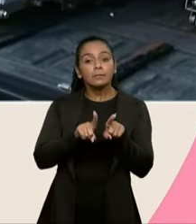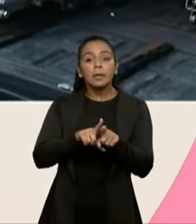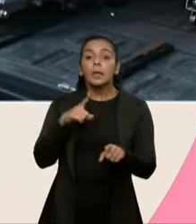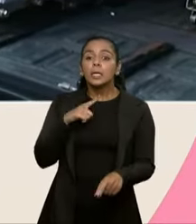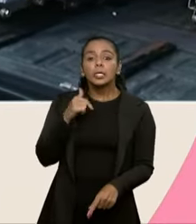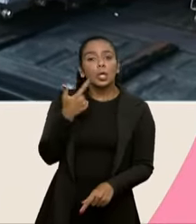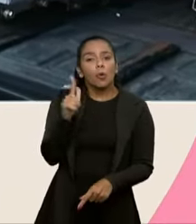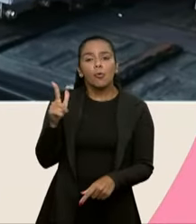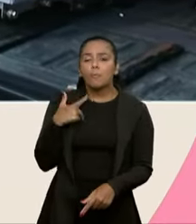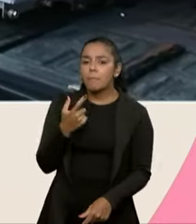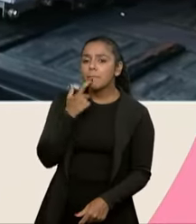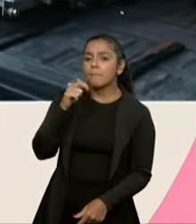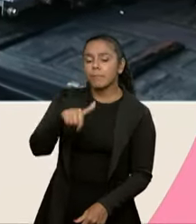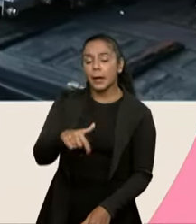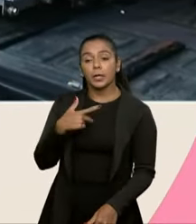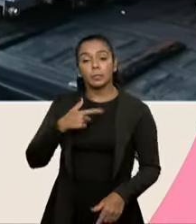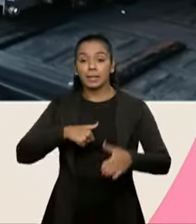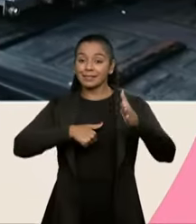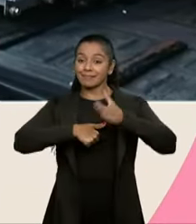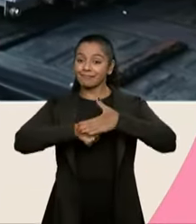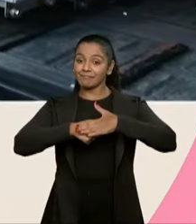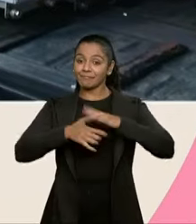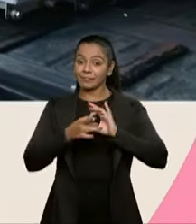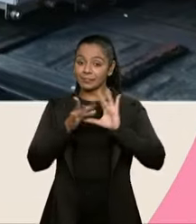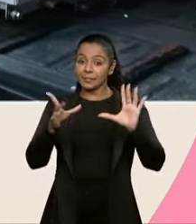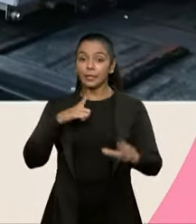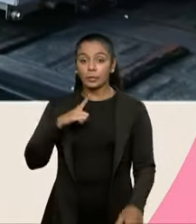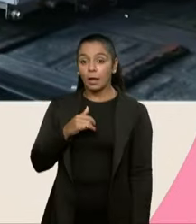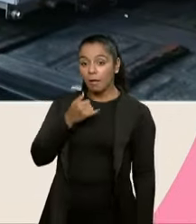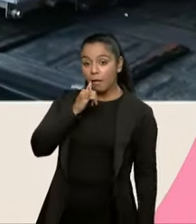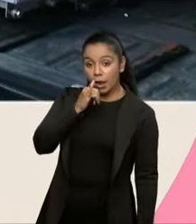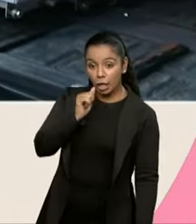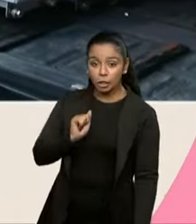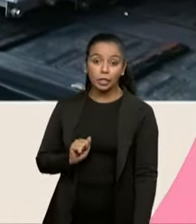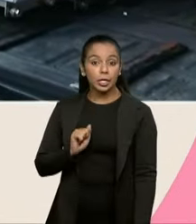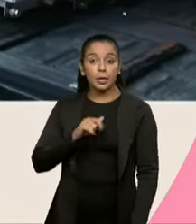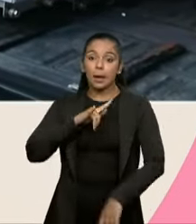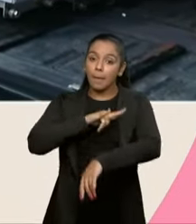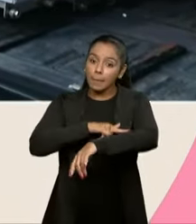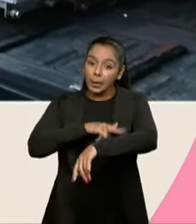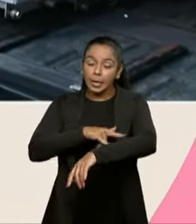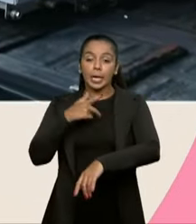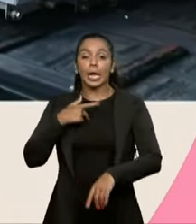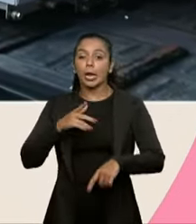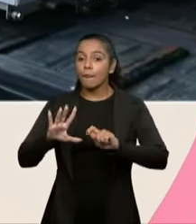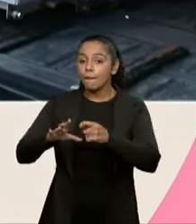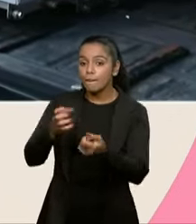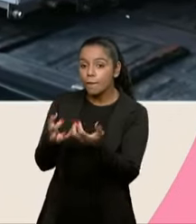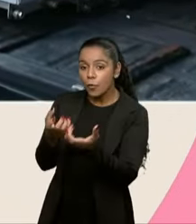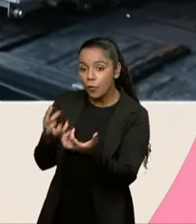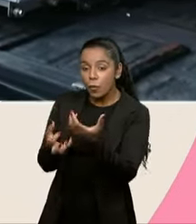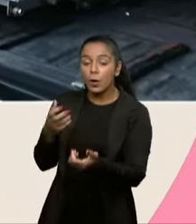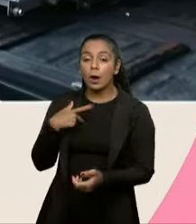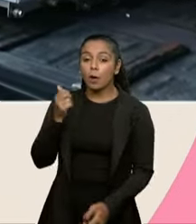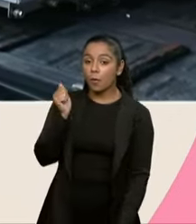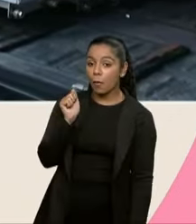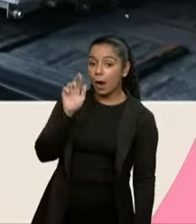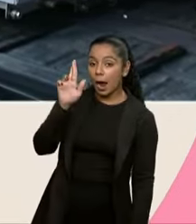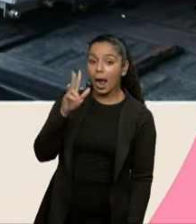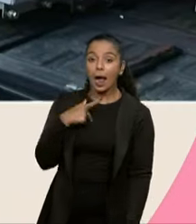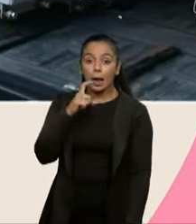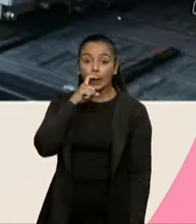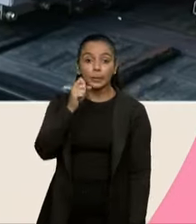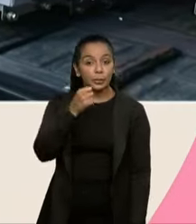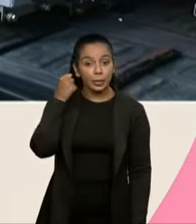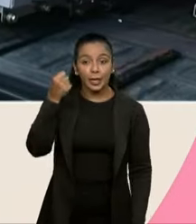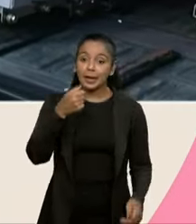próximo aqui, mas o lance da autonomia, que eu tenho energia, banheiro, fogão, ar-condicionado, geladeira não tá aqui, que tá... Tá de